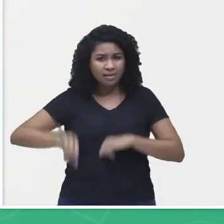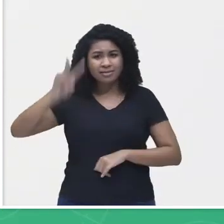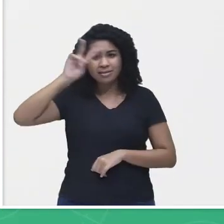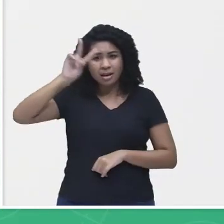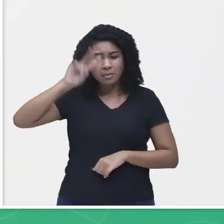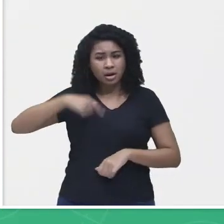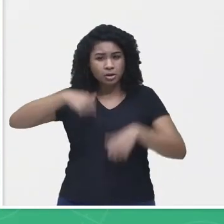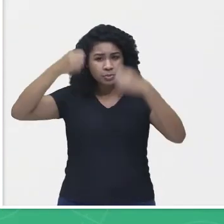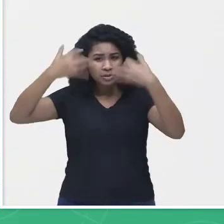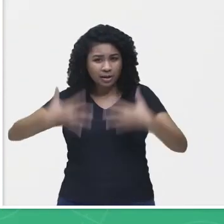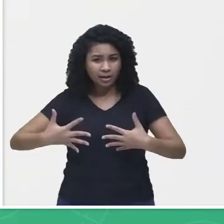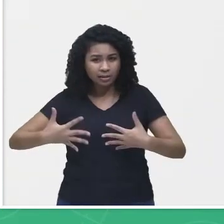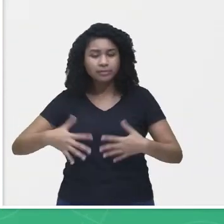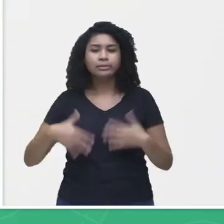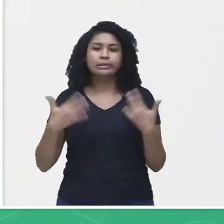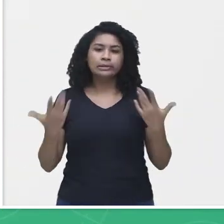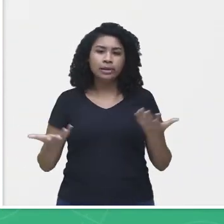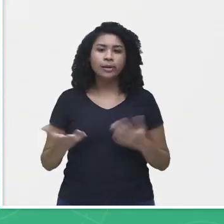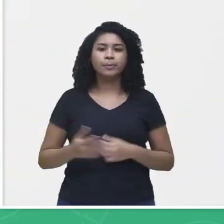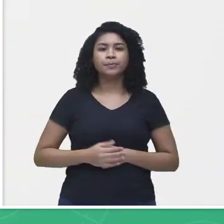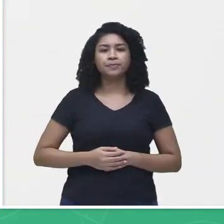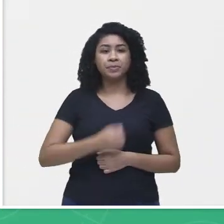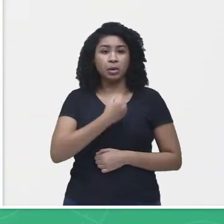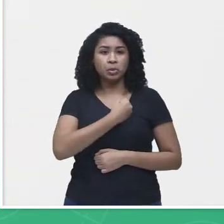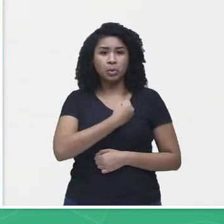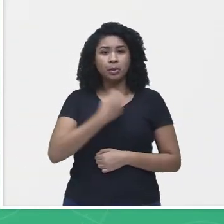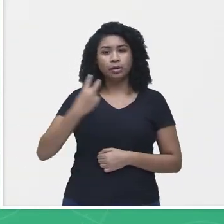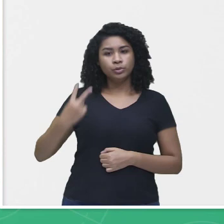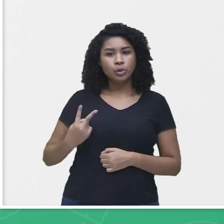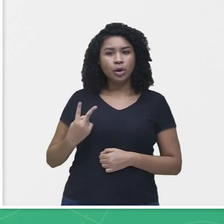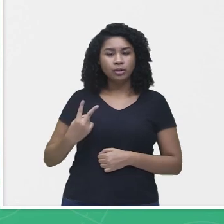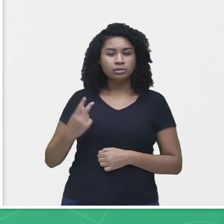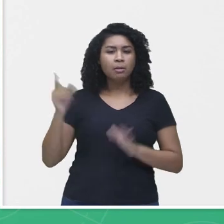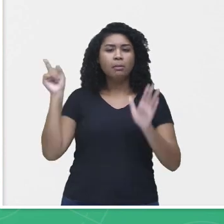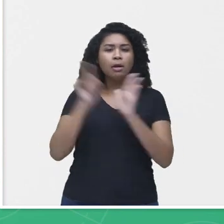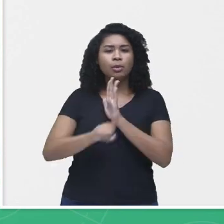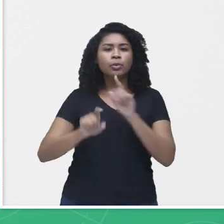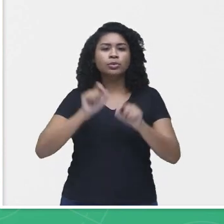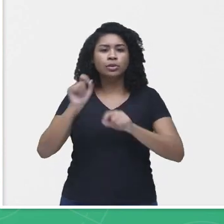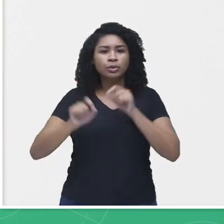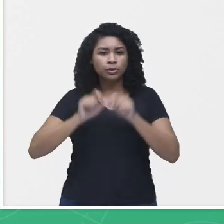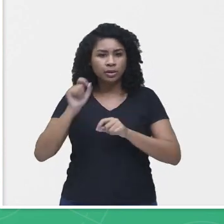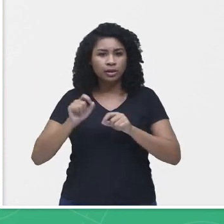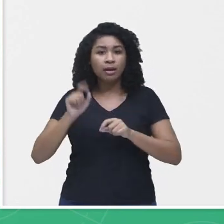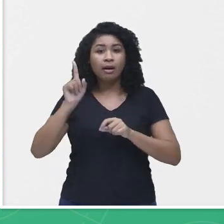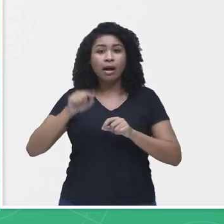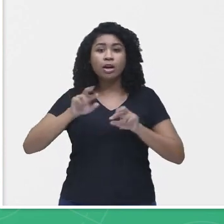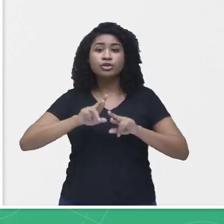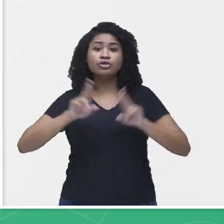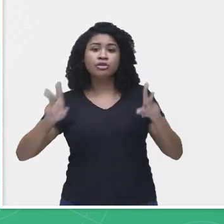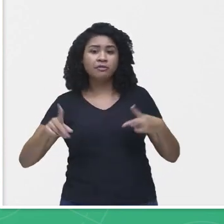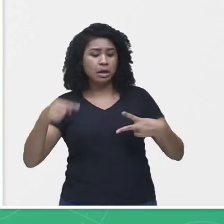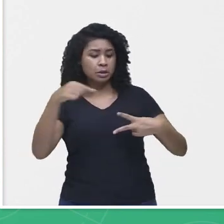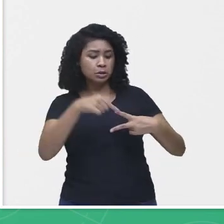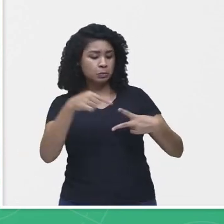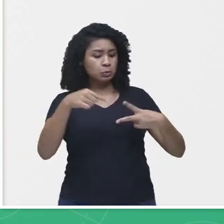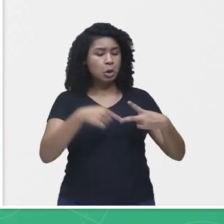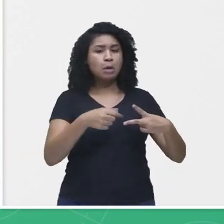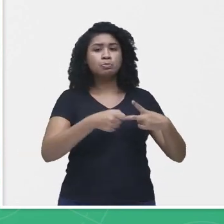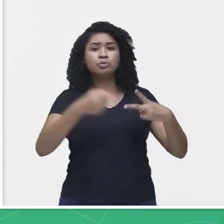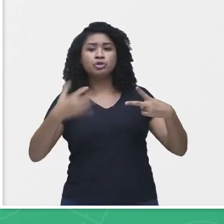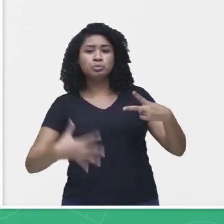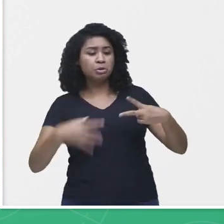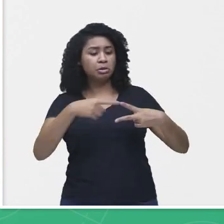que está aí na nossa segunda questão, né? Na segunda questão, eu pedi para que vocês diferenciassem a